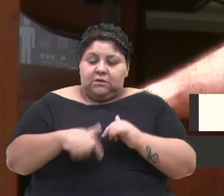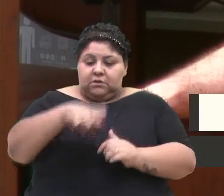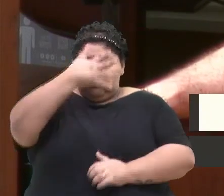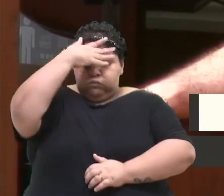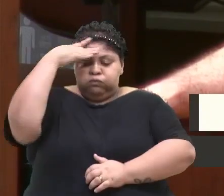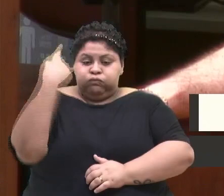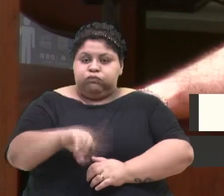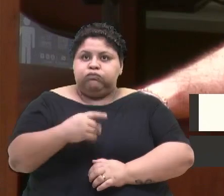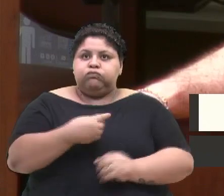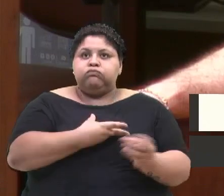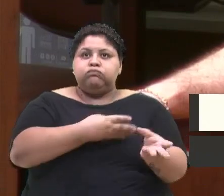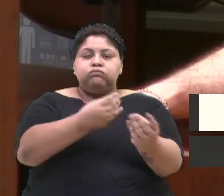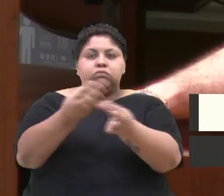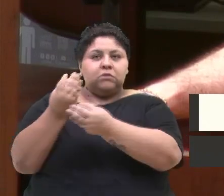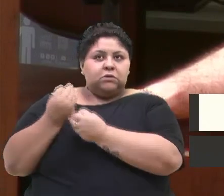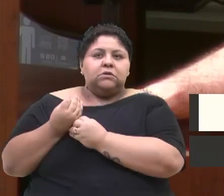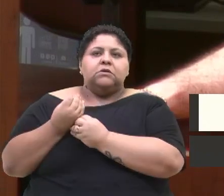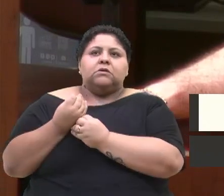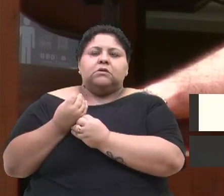por diversas vezes,